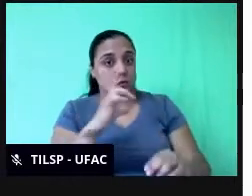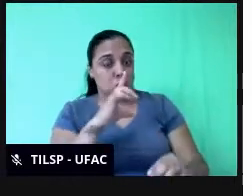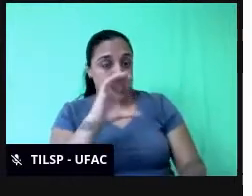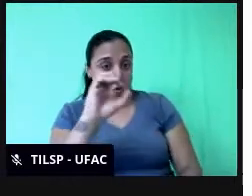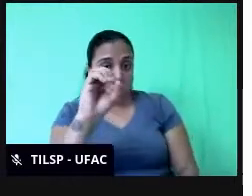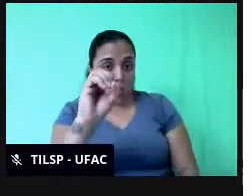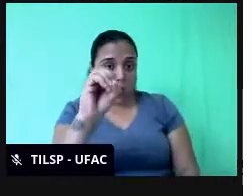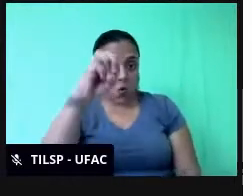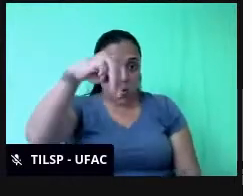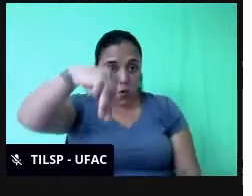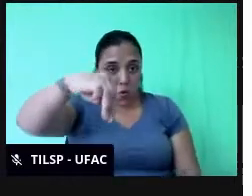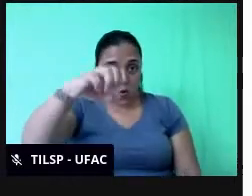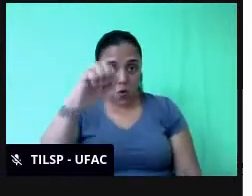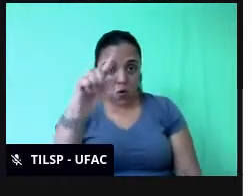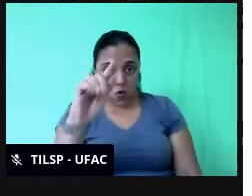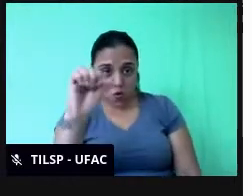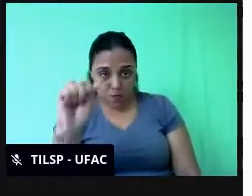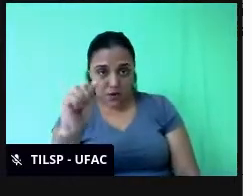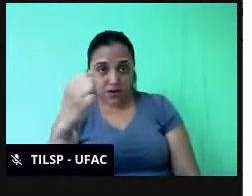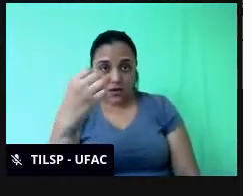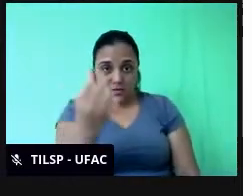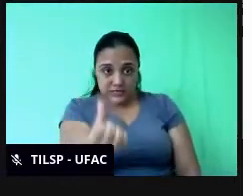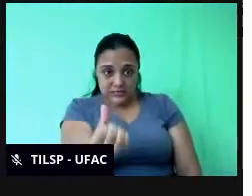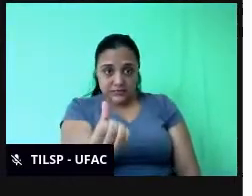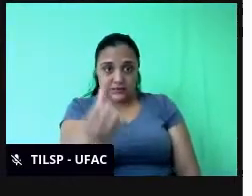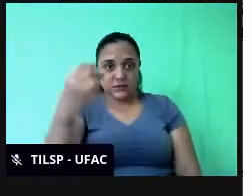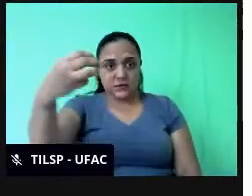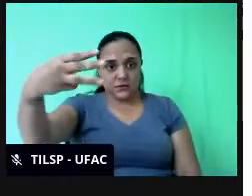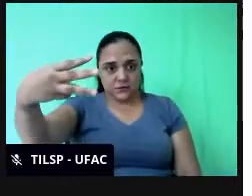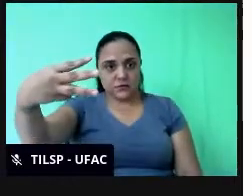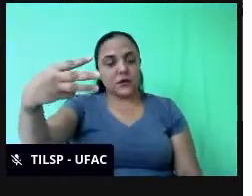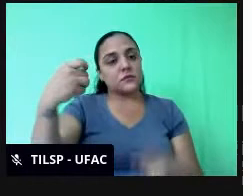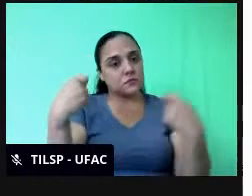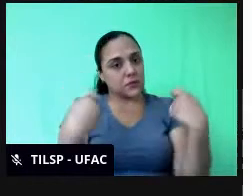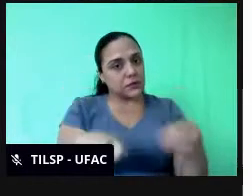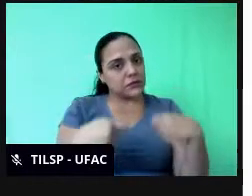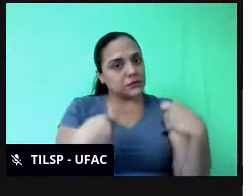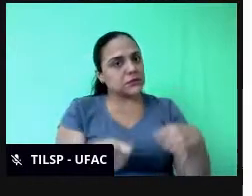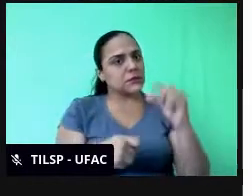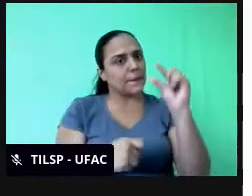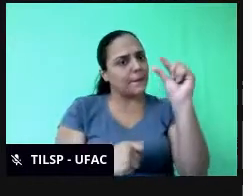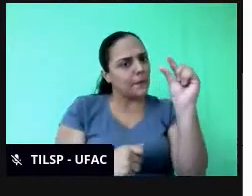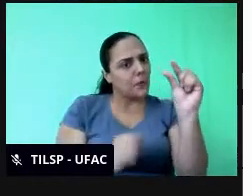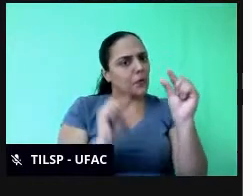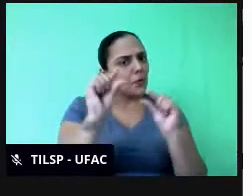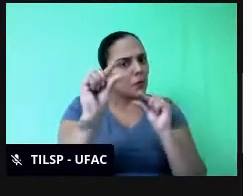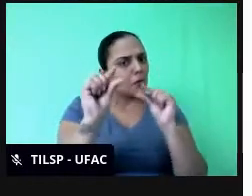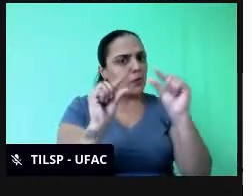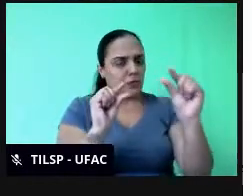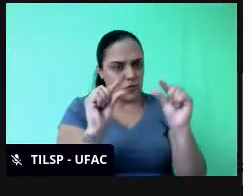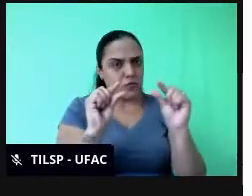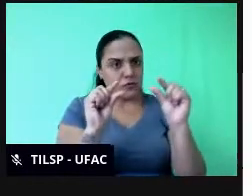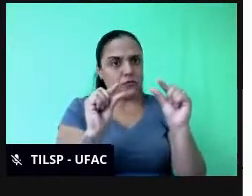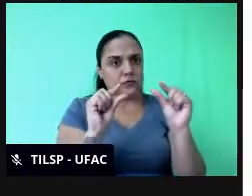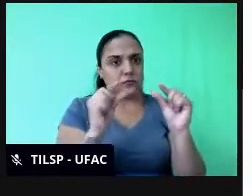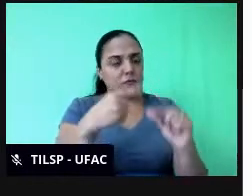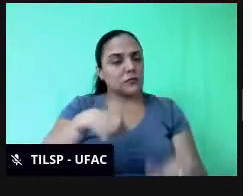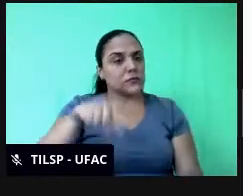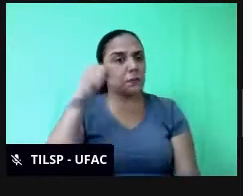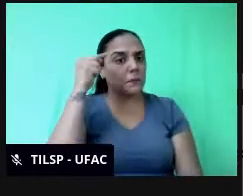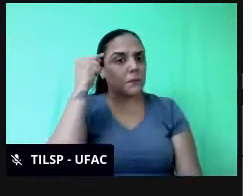para vegetarianos e veganos é de 2:1 ou até de 5:1. Então, pensando